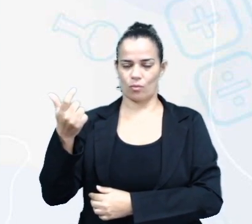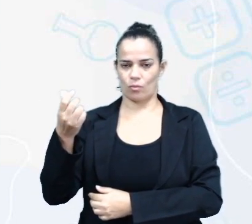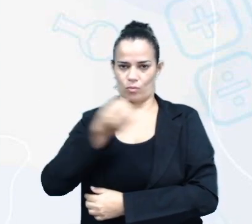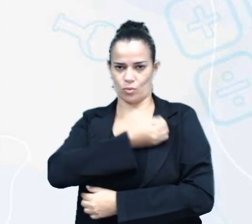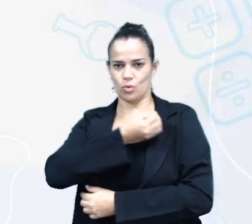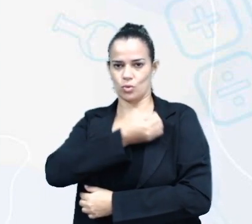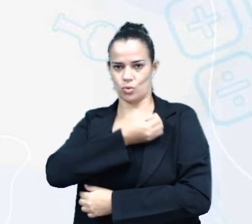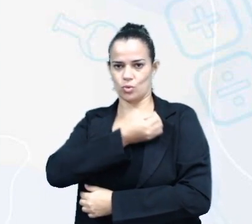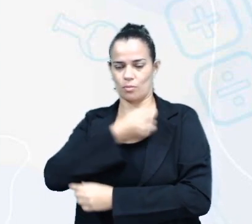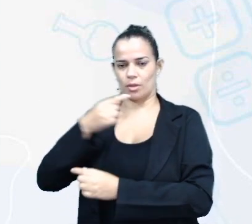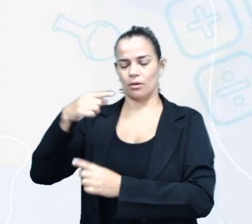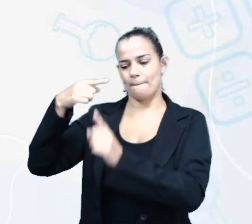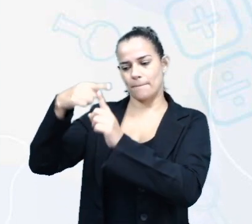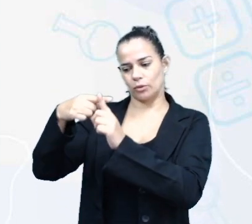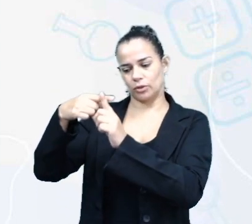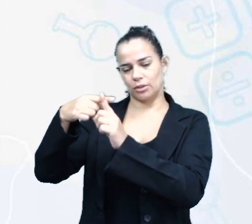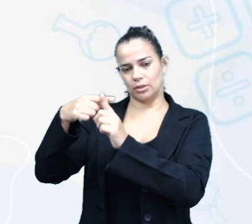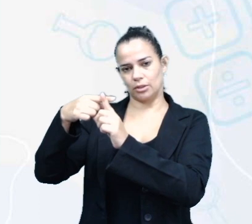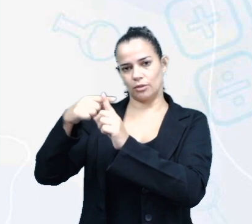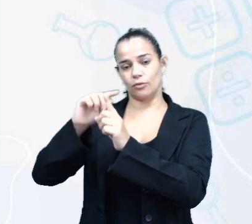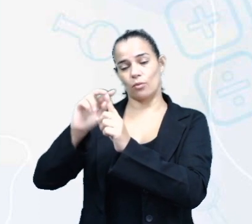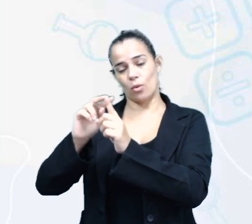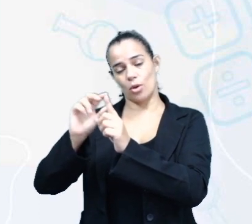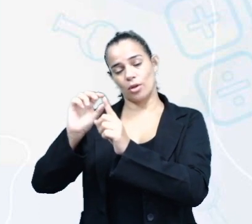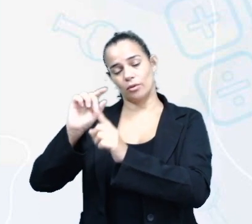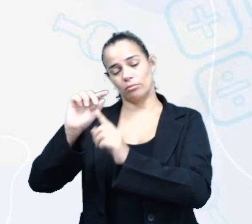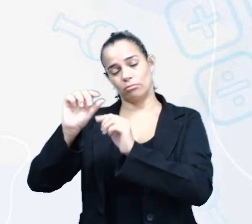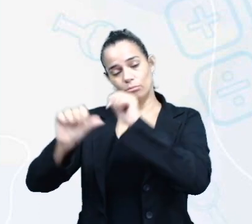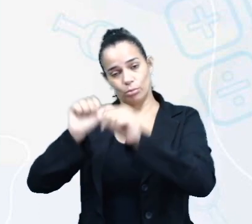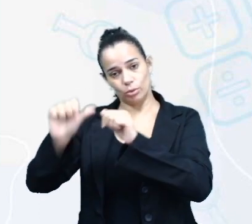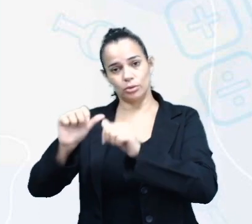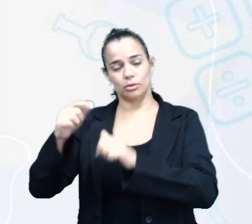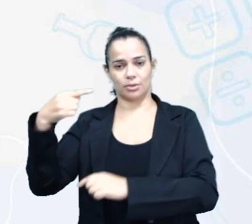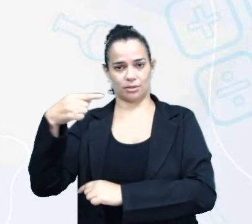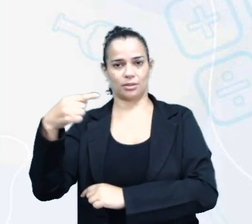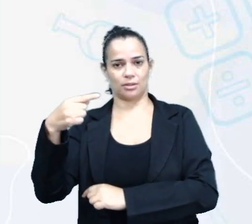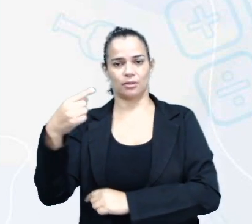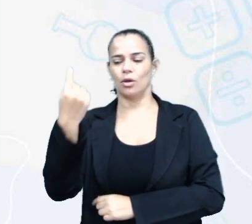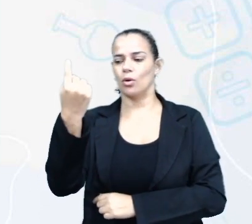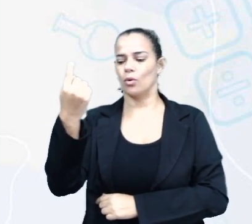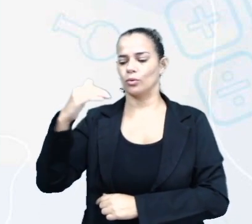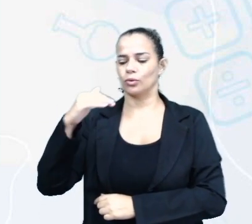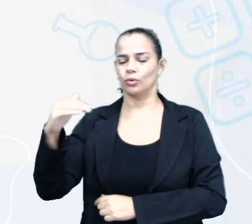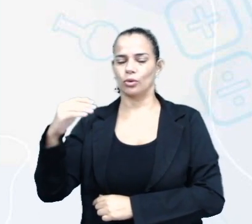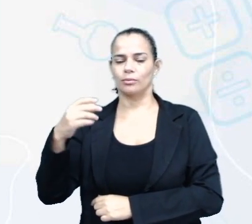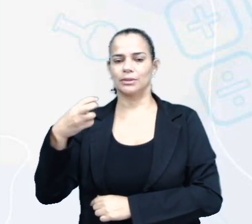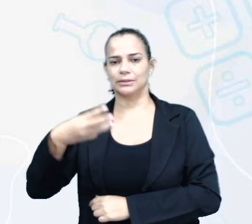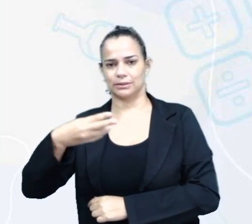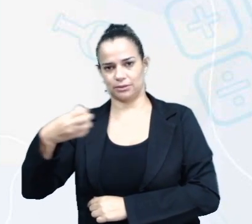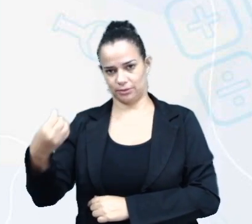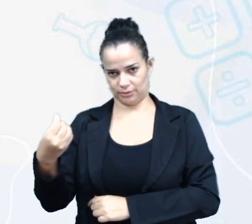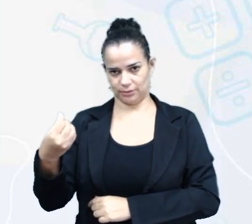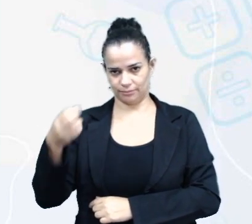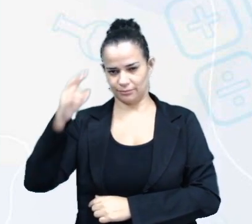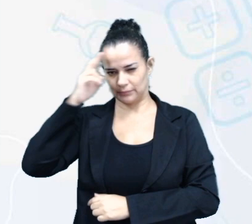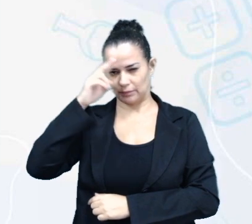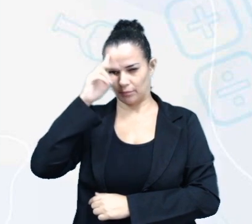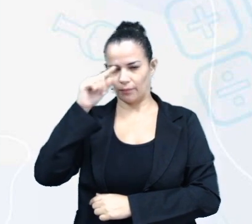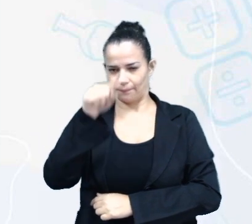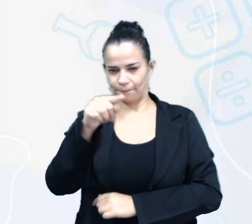positivo. 1 sobre 6 elevado a 2, que vai dar 1 sobre 36.